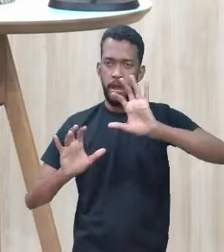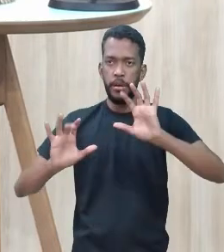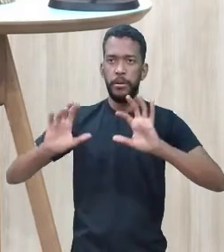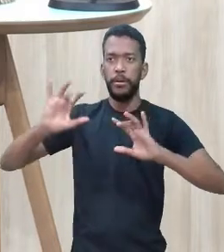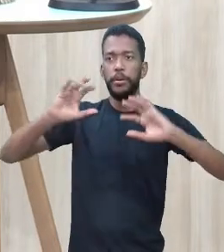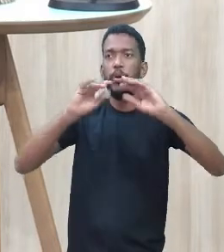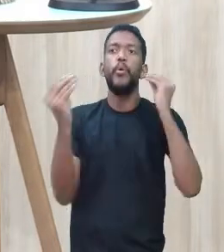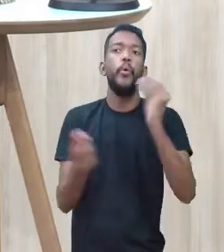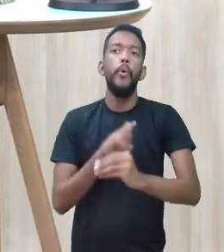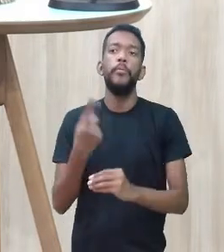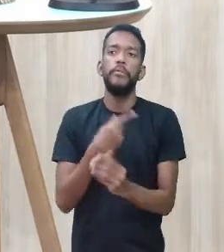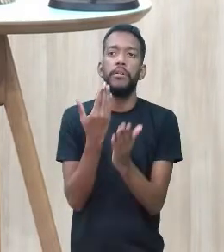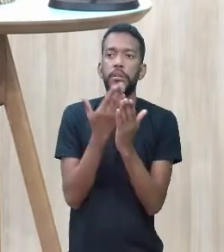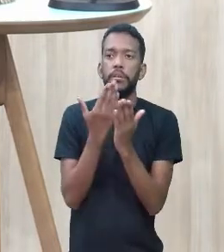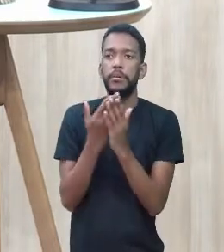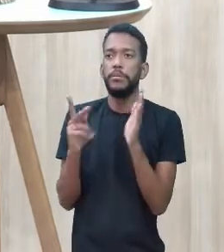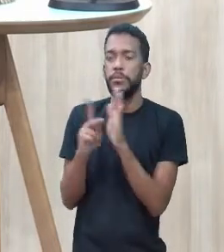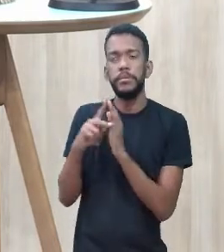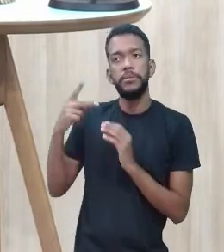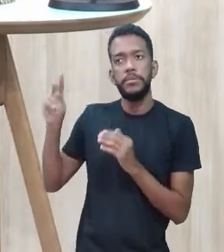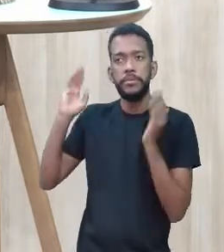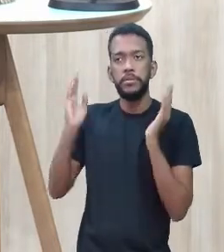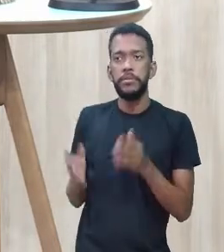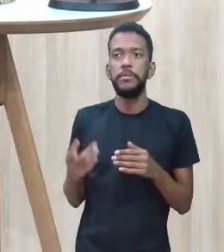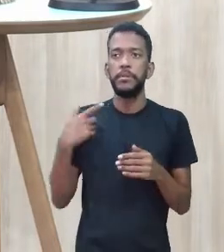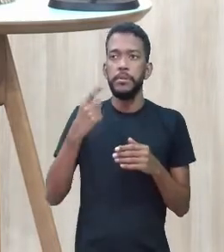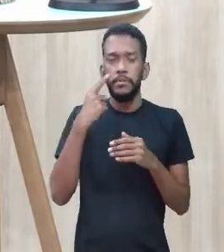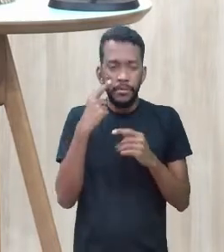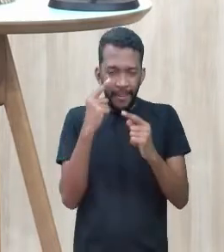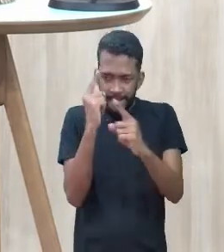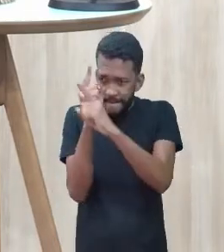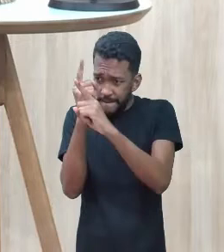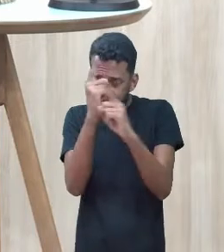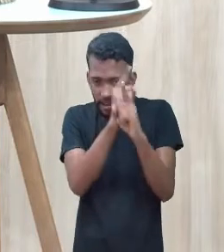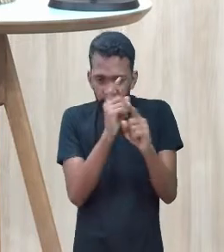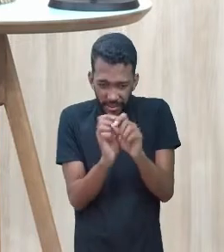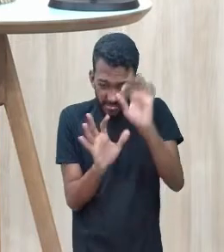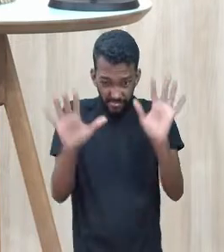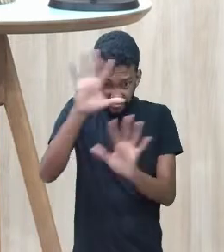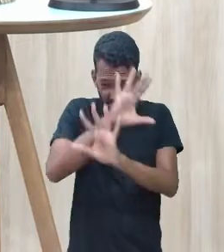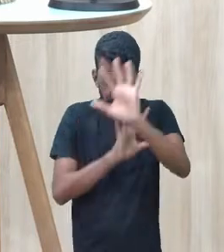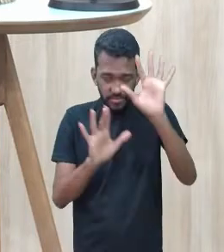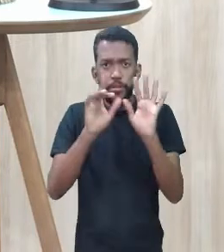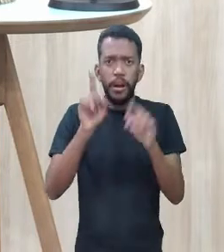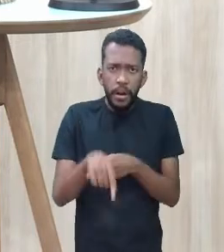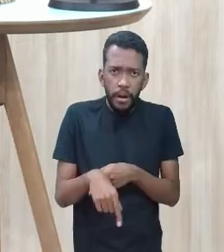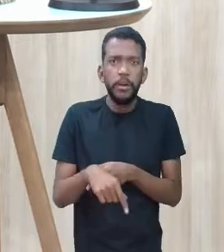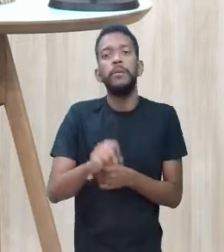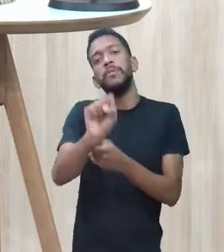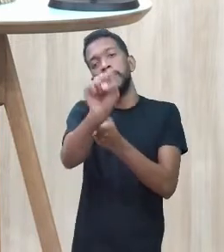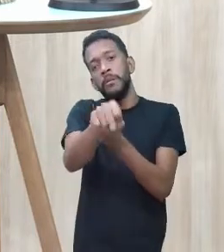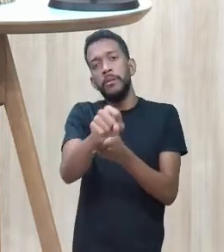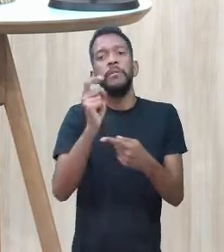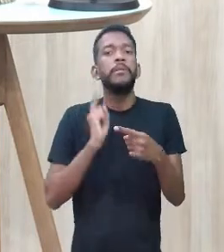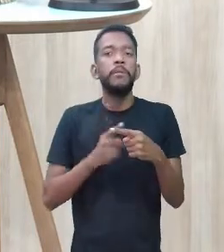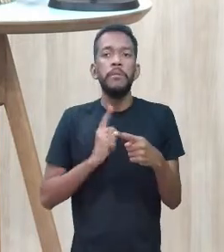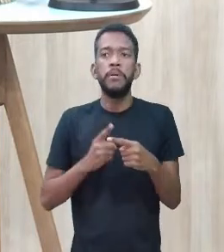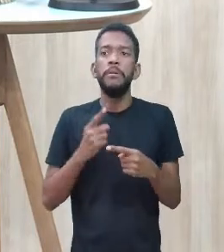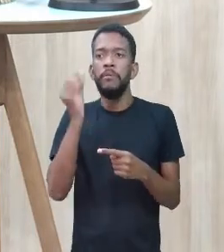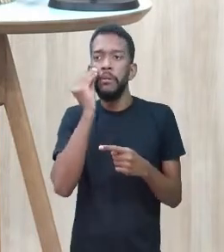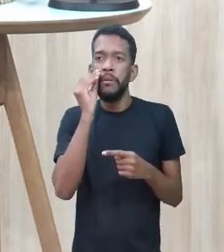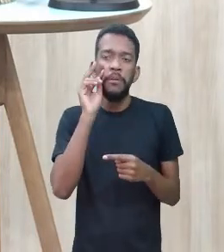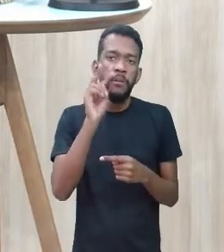Como é que a gente vai estudar, professora? Algo que a gente vai ter que identificar dentro desse emaranhado. É isso mesmo, gente. Vamos ver aí o que é que eu